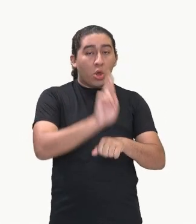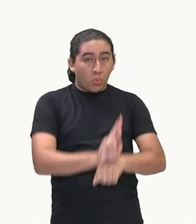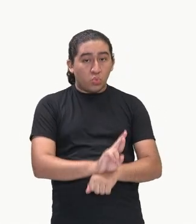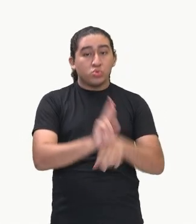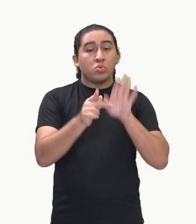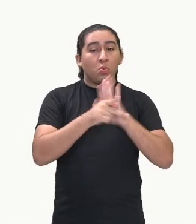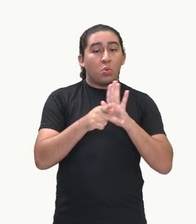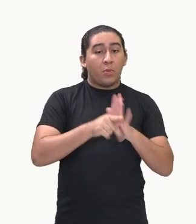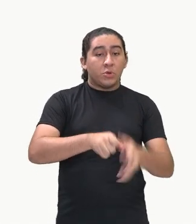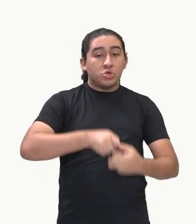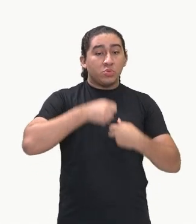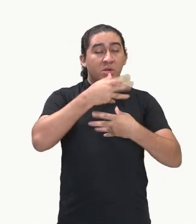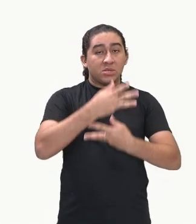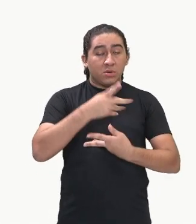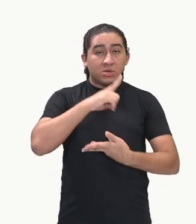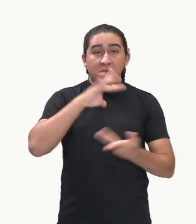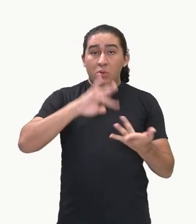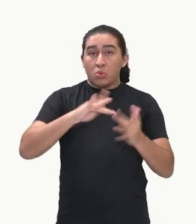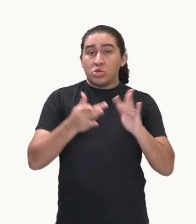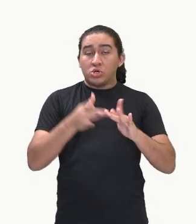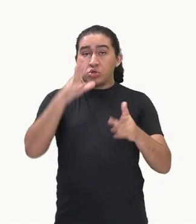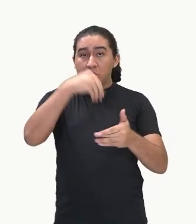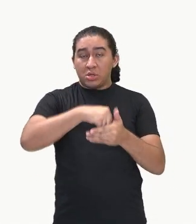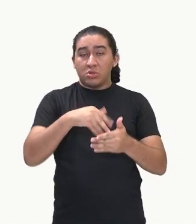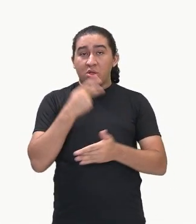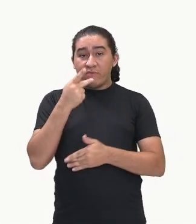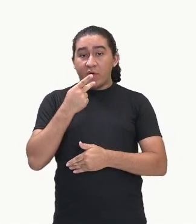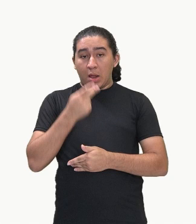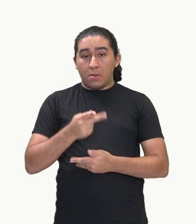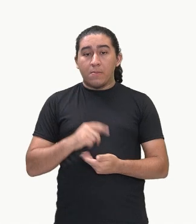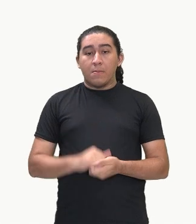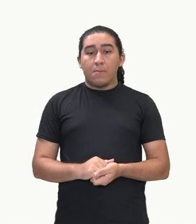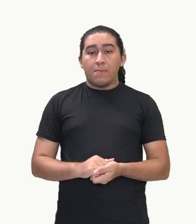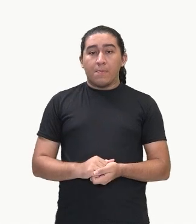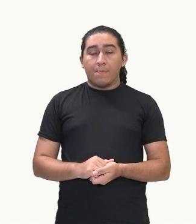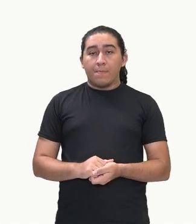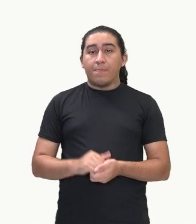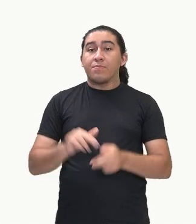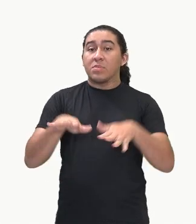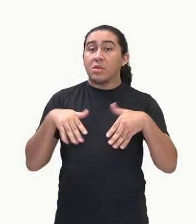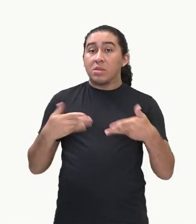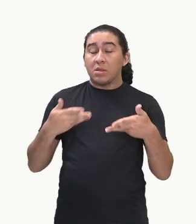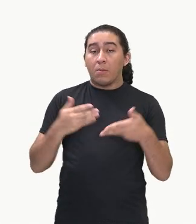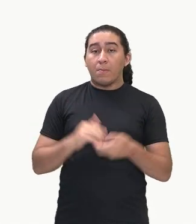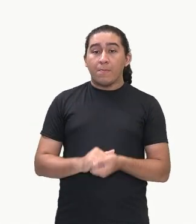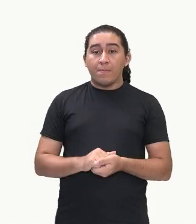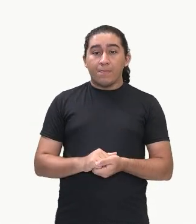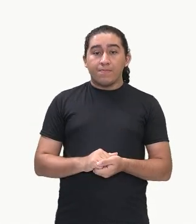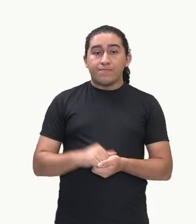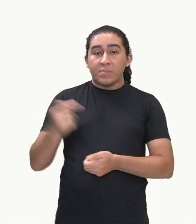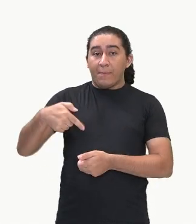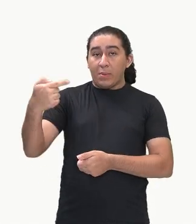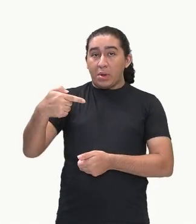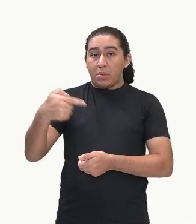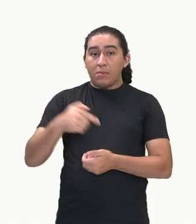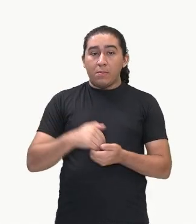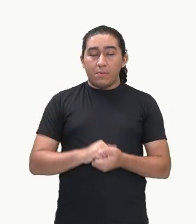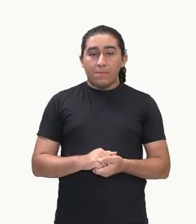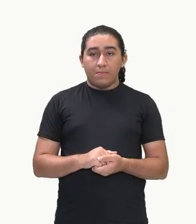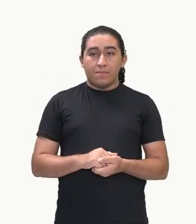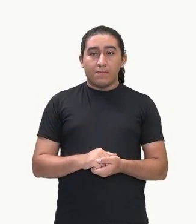expressão portadora de algum sentido. Então, olha só. Primeiro, aqui nós